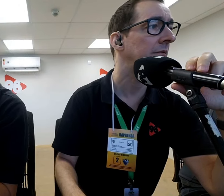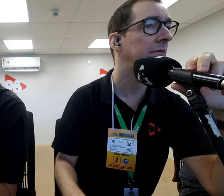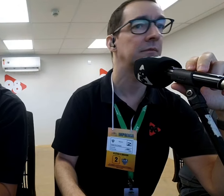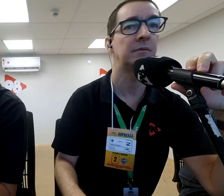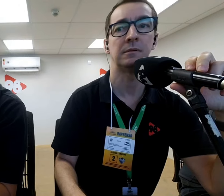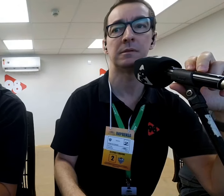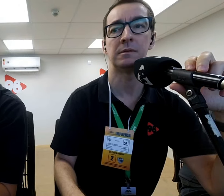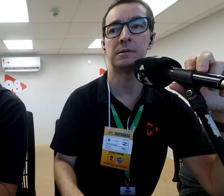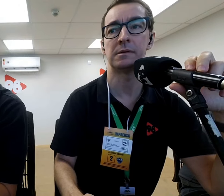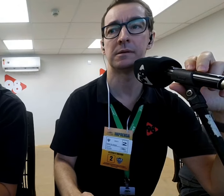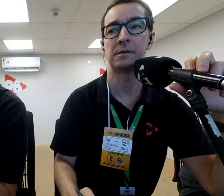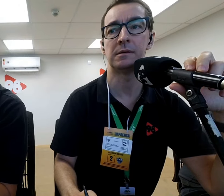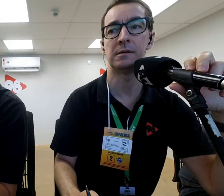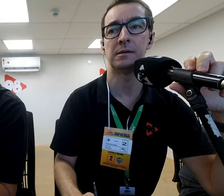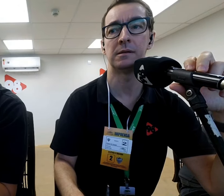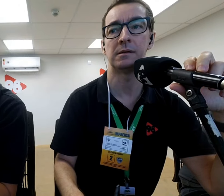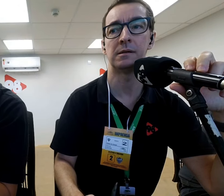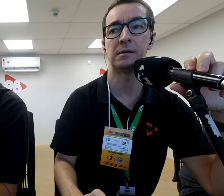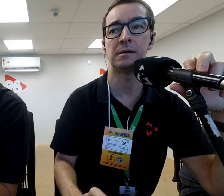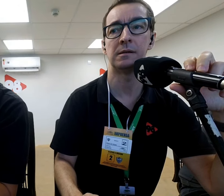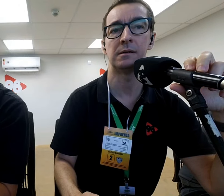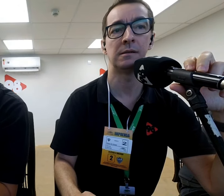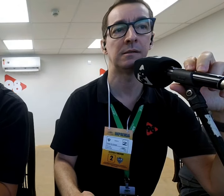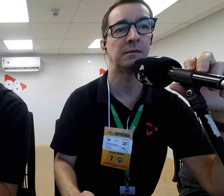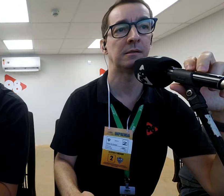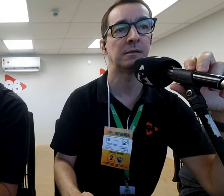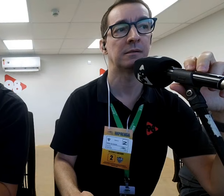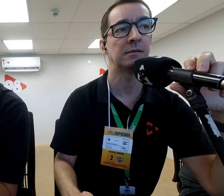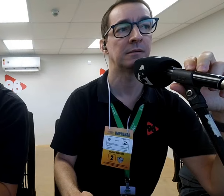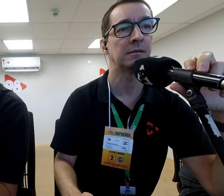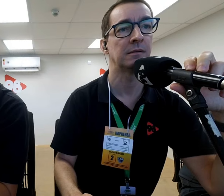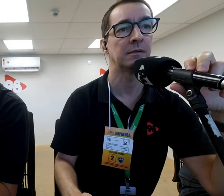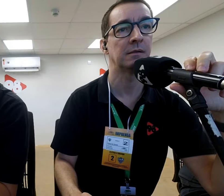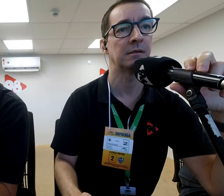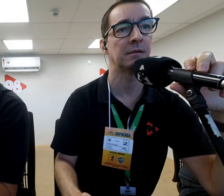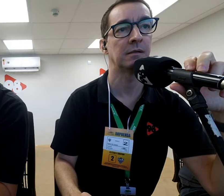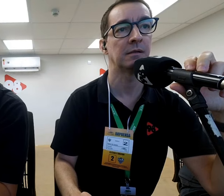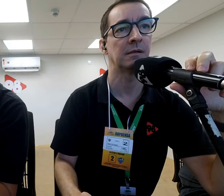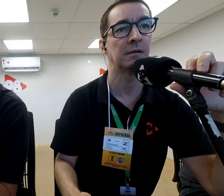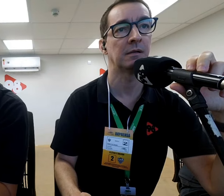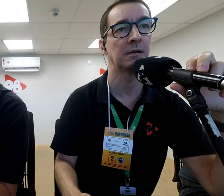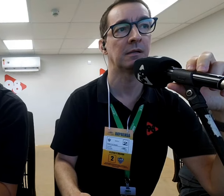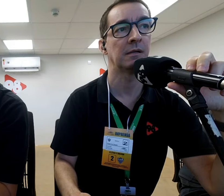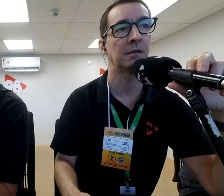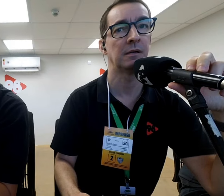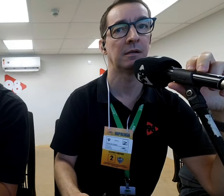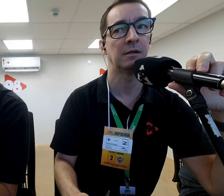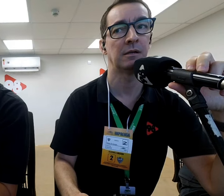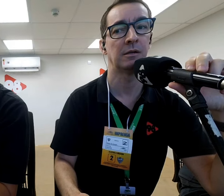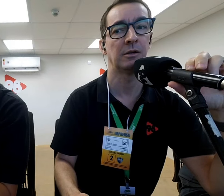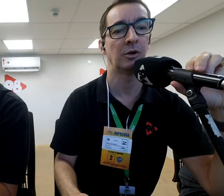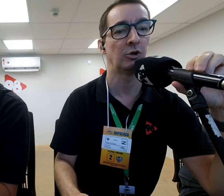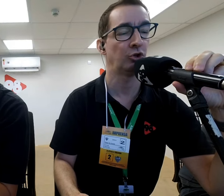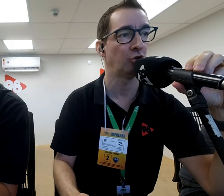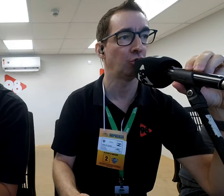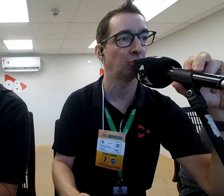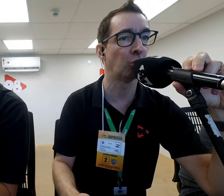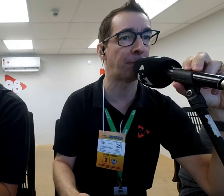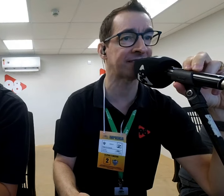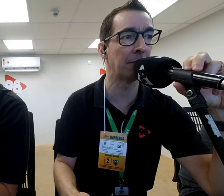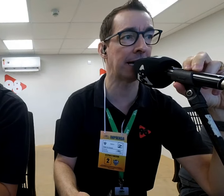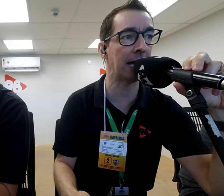Lira ovar é de made a caixa de